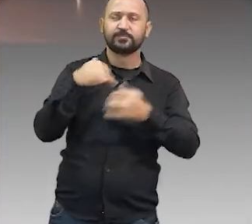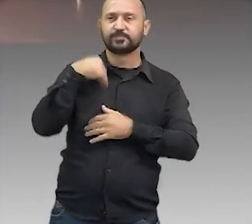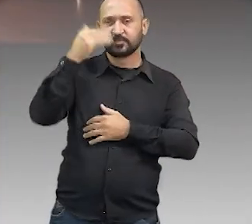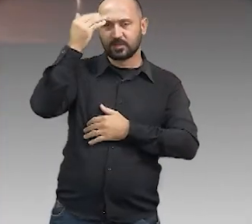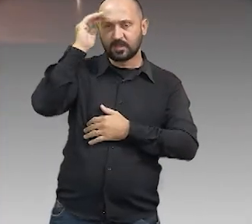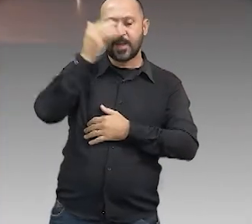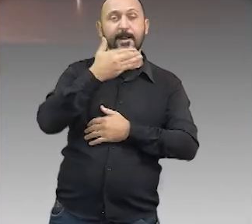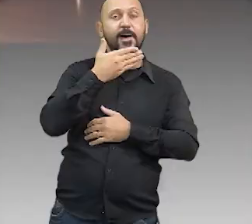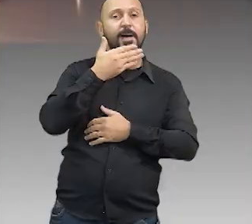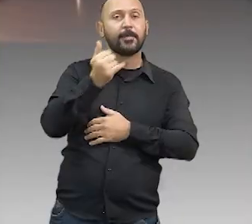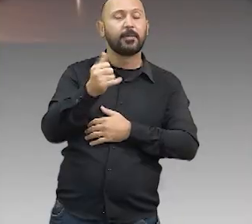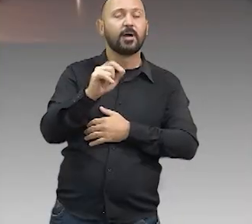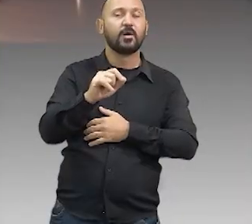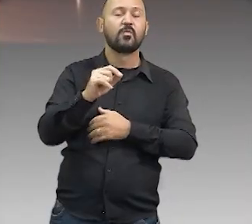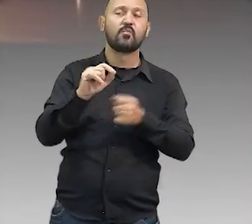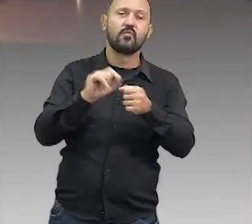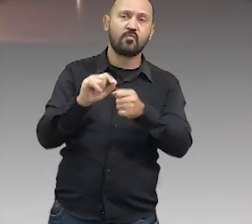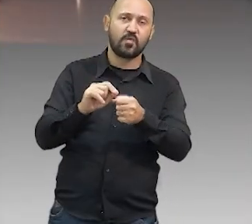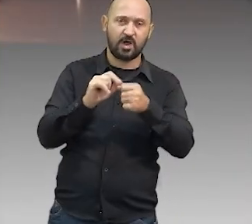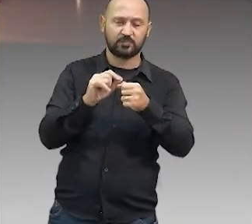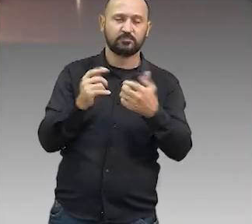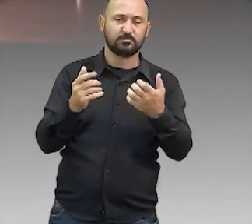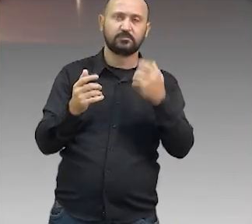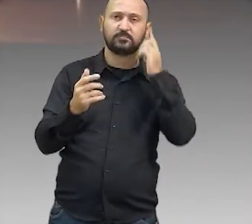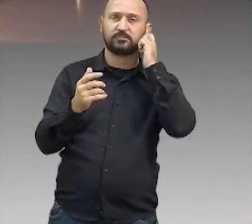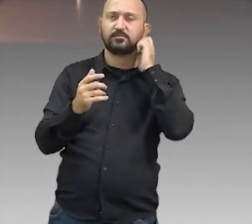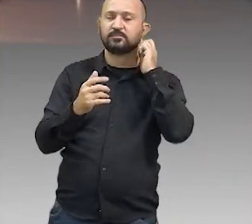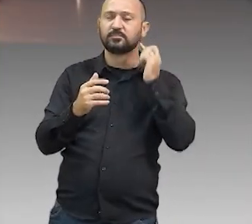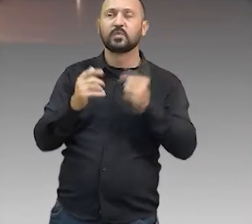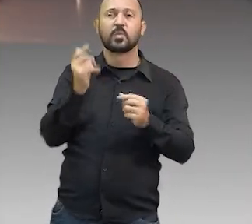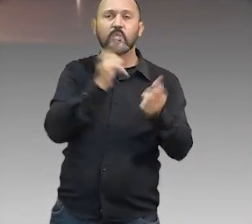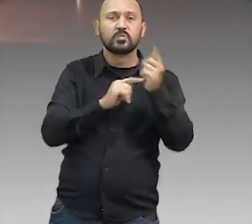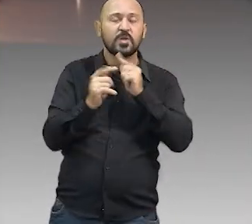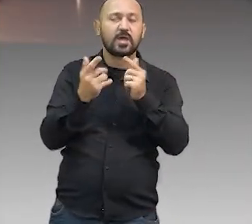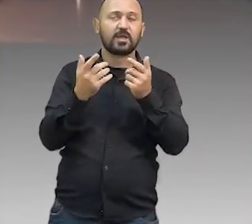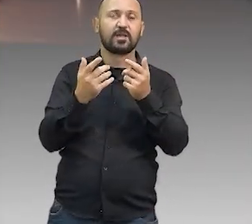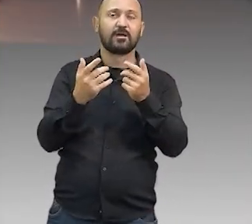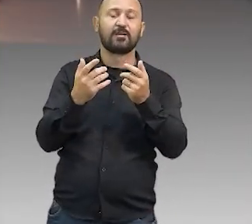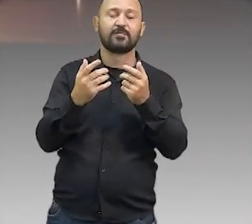setor, entendendo melhor como é que se produz, como que